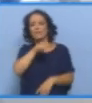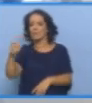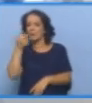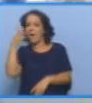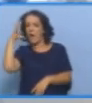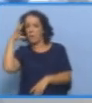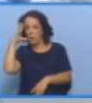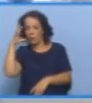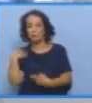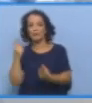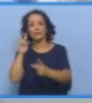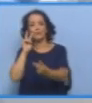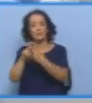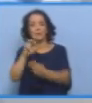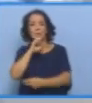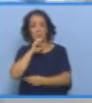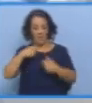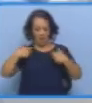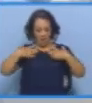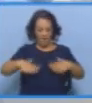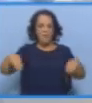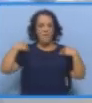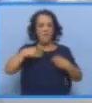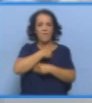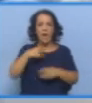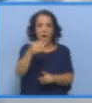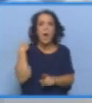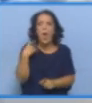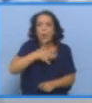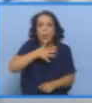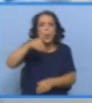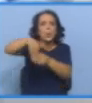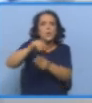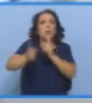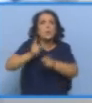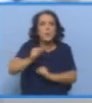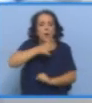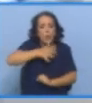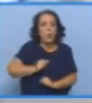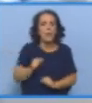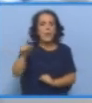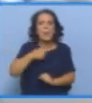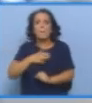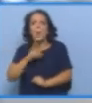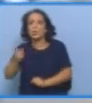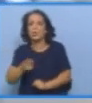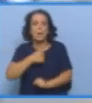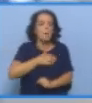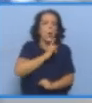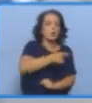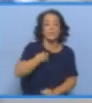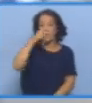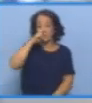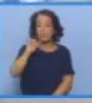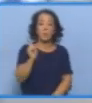almoçar com o Dom Manuel Martins, às vezes de fato macaco, e ele, então o que é que se passa nas empresas? Conta-me lá, e aquela empresa e aquela. Recordo que o primeiro programa